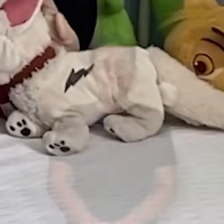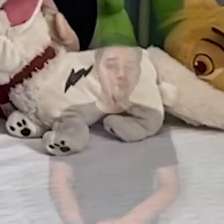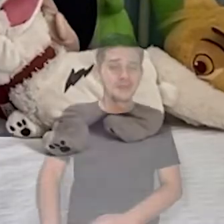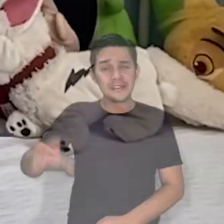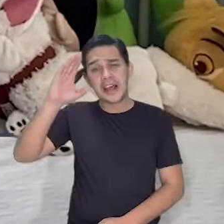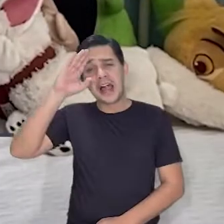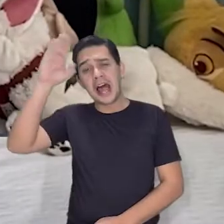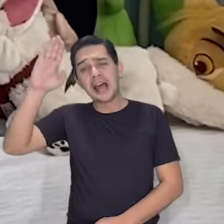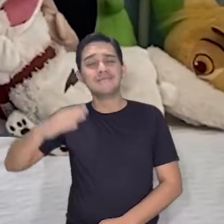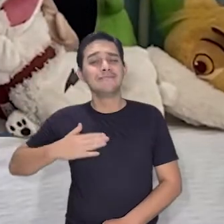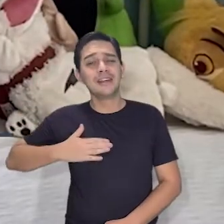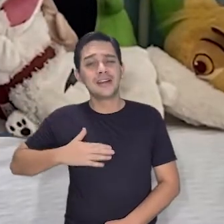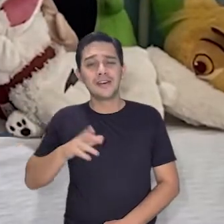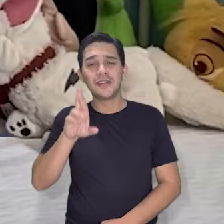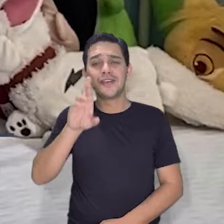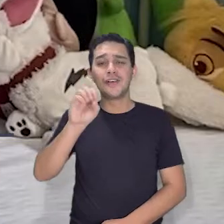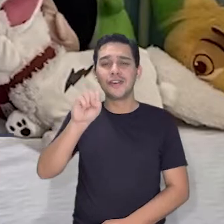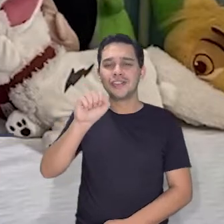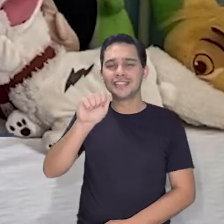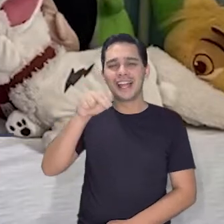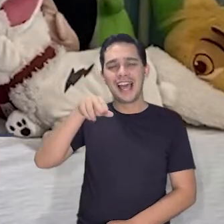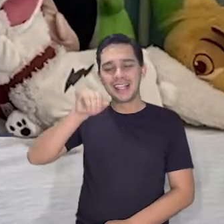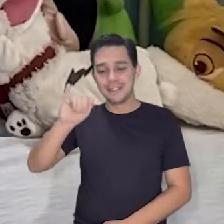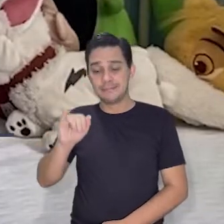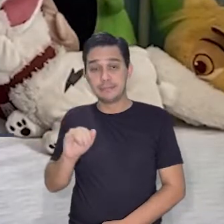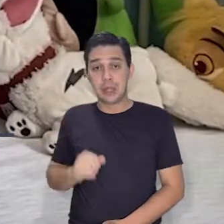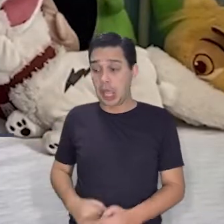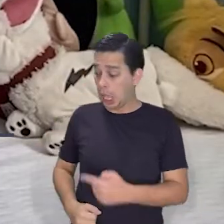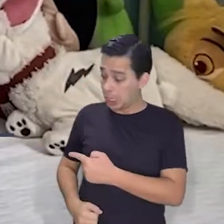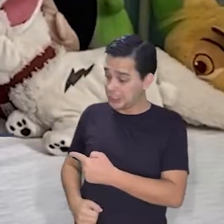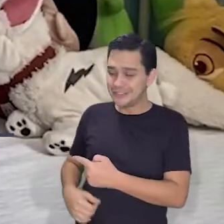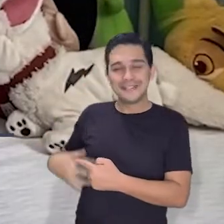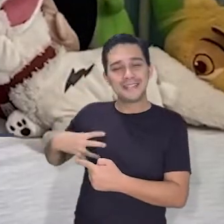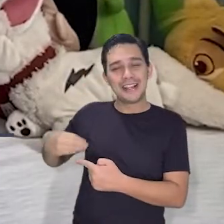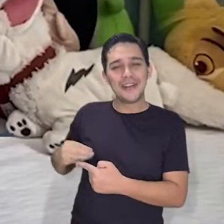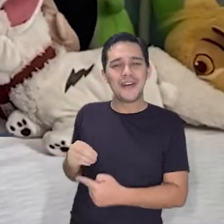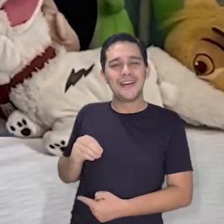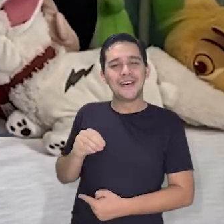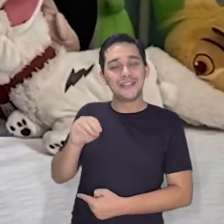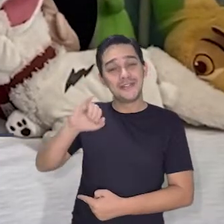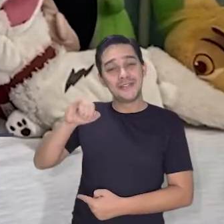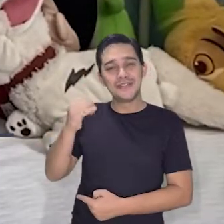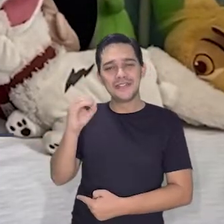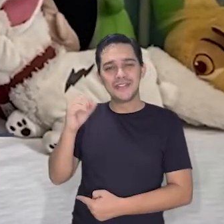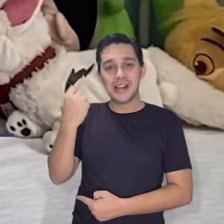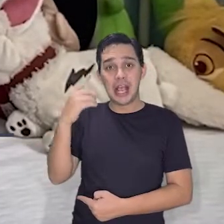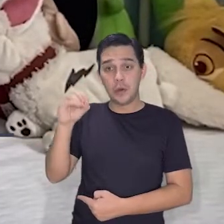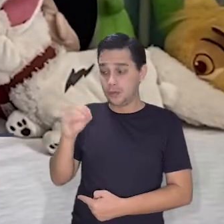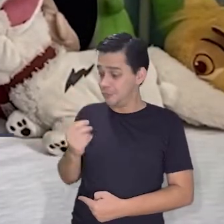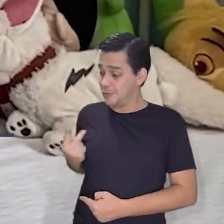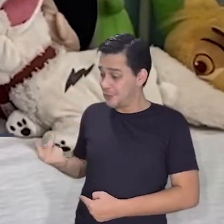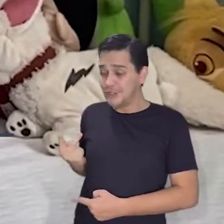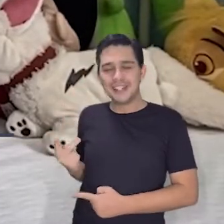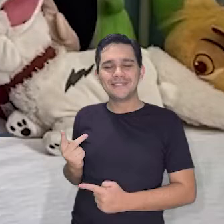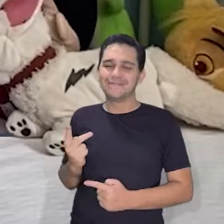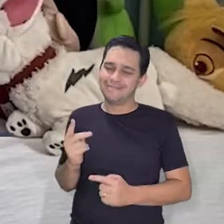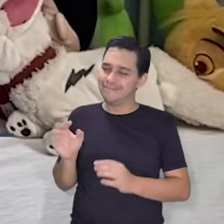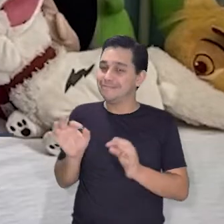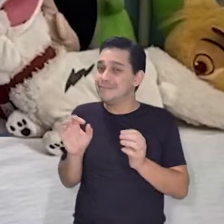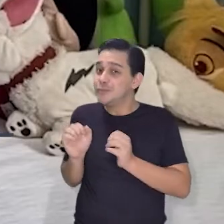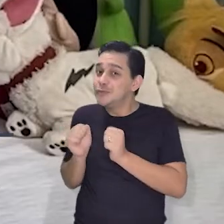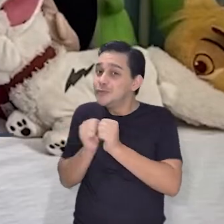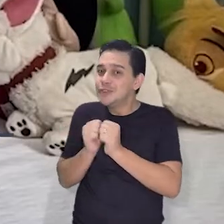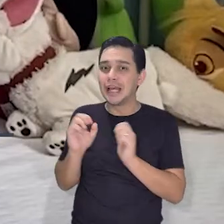Olá, eu sou a Rosane, esse aqui é o meu filhote João. A gente está aqui participando das celebrações do Dia Internacional da Síndrome de Down junto